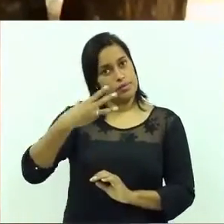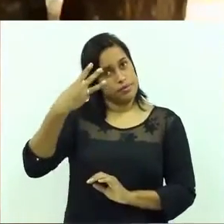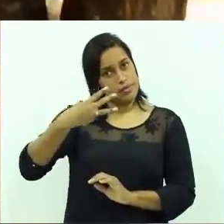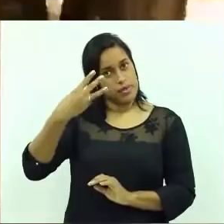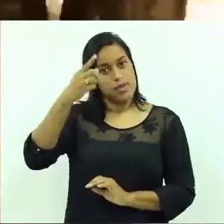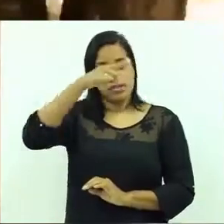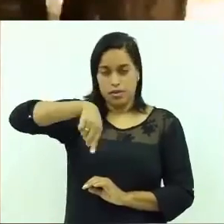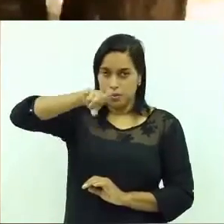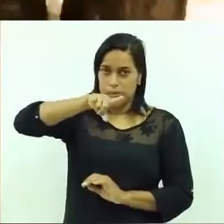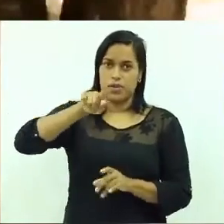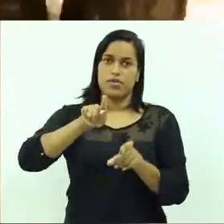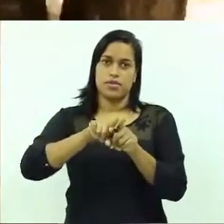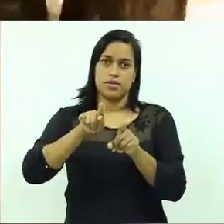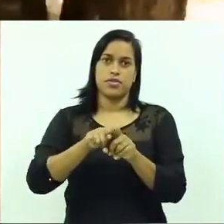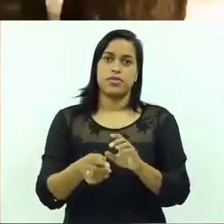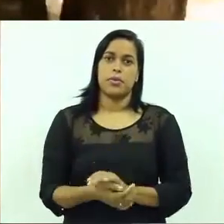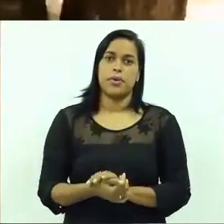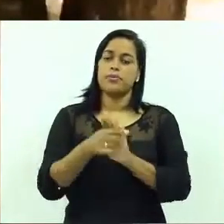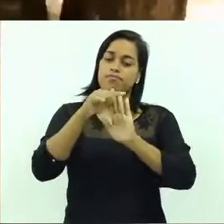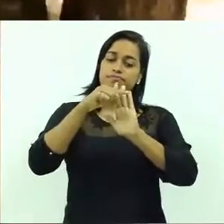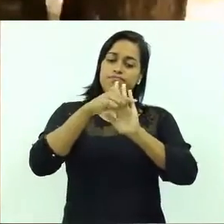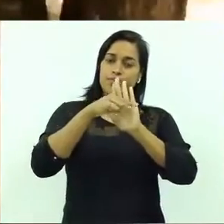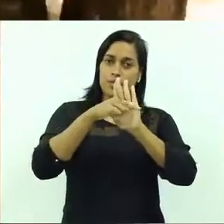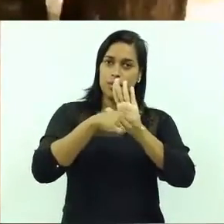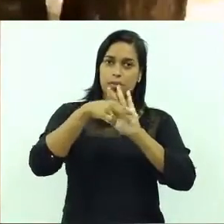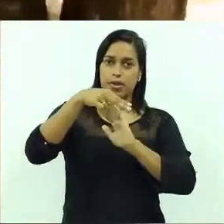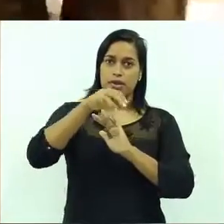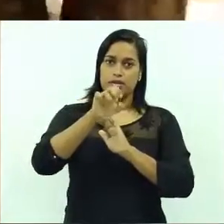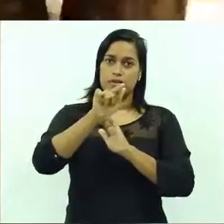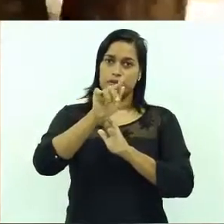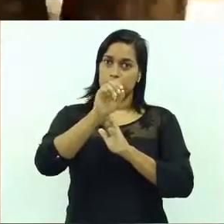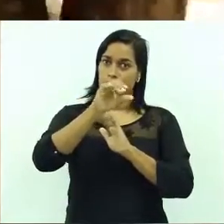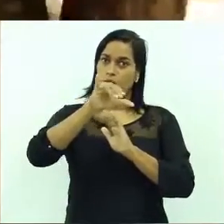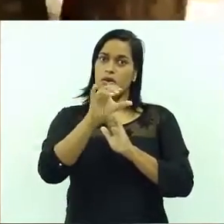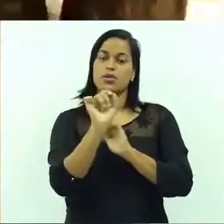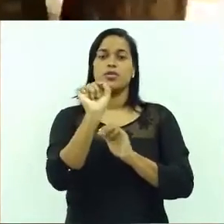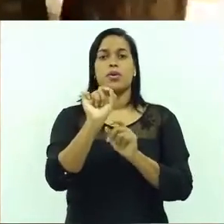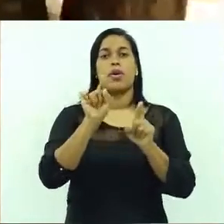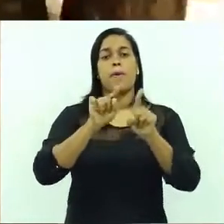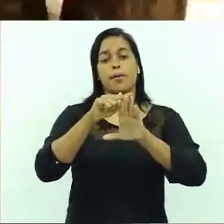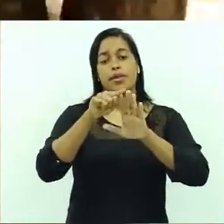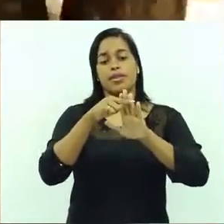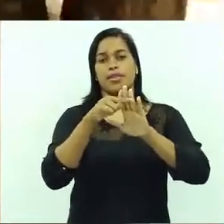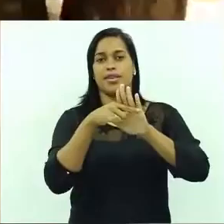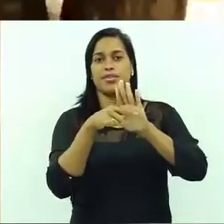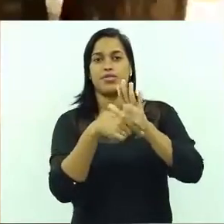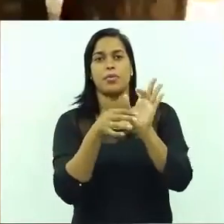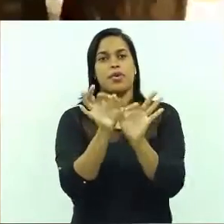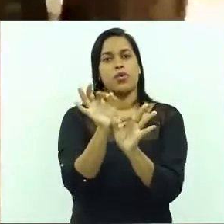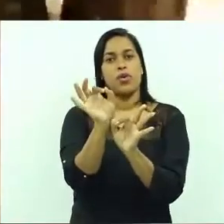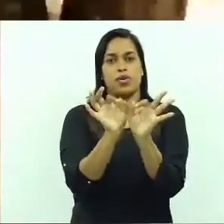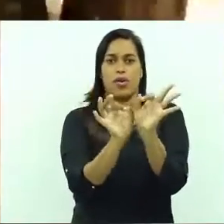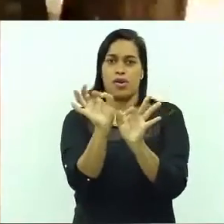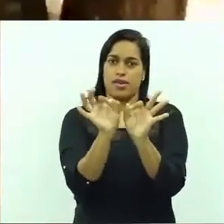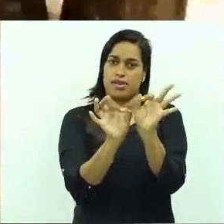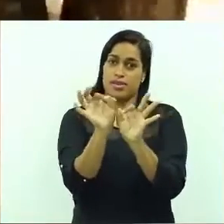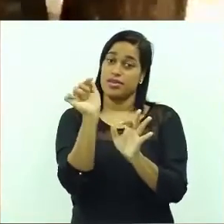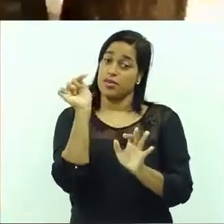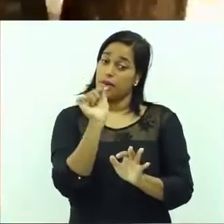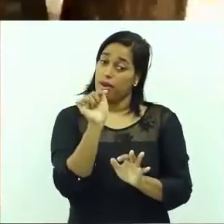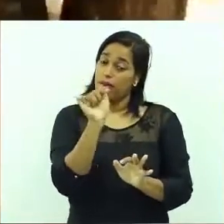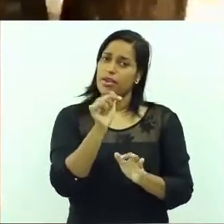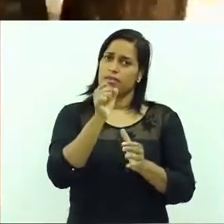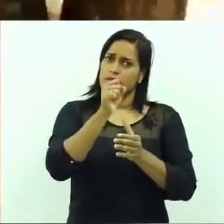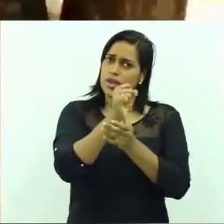sugiro para vocês aí no plano de negócios é o planejamento operacional. É aqui que você vai